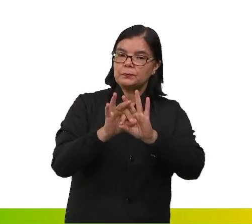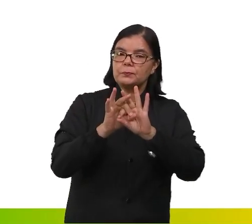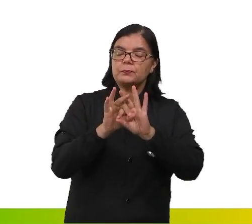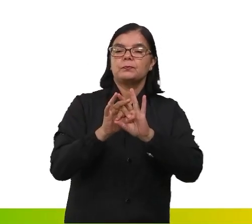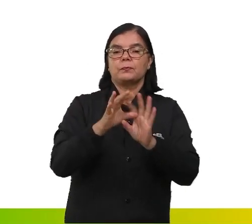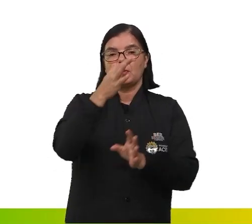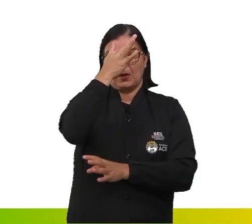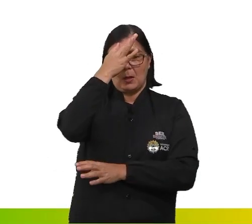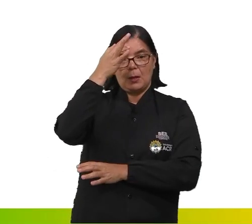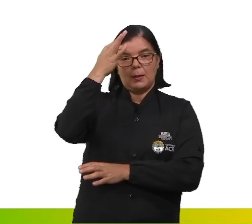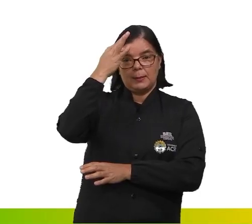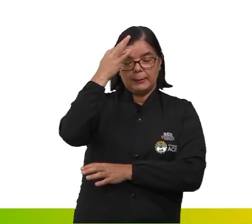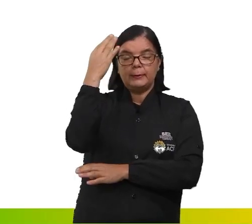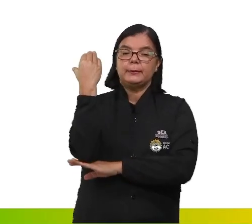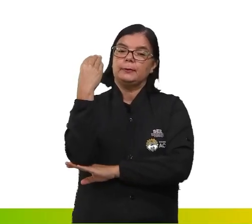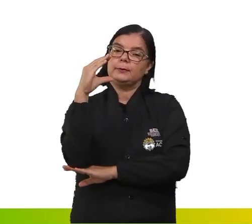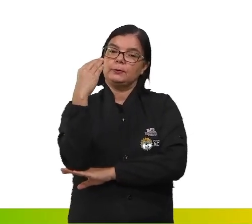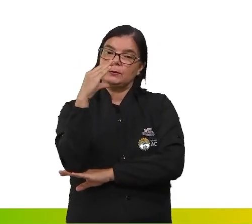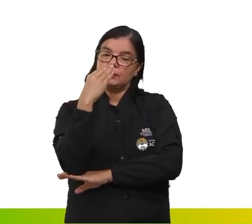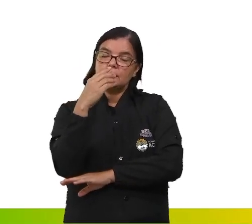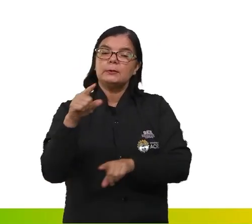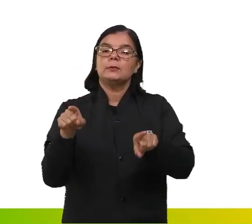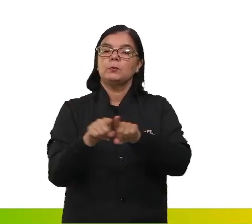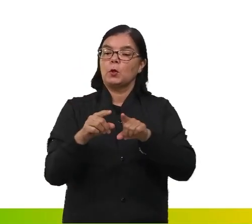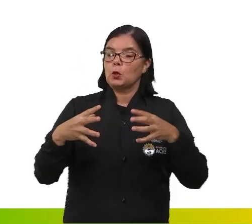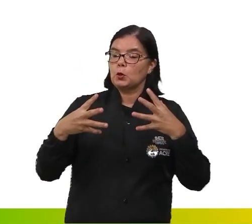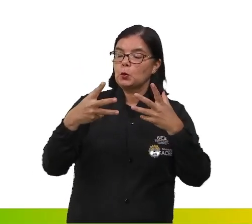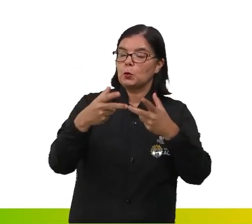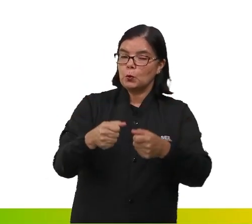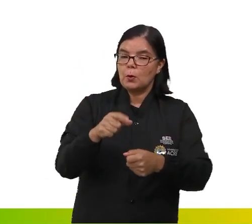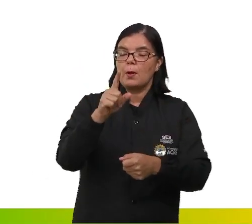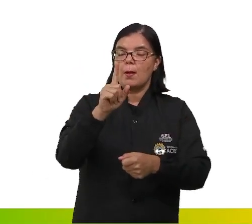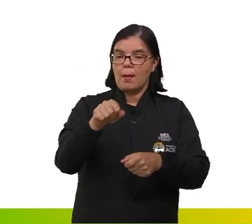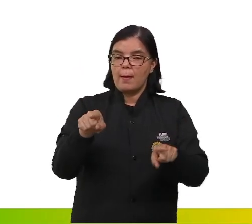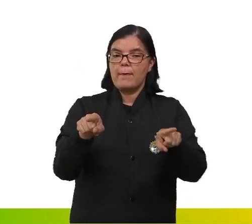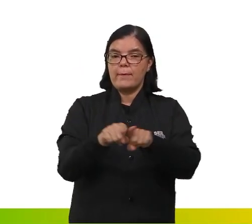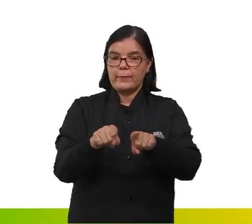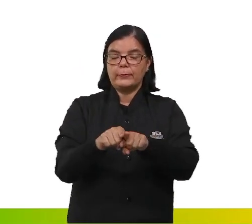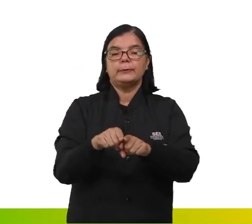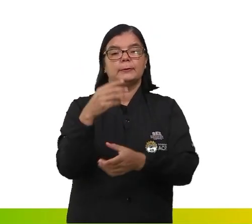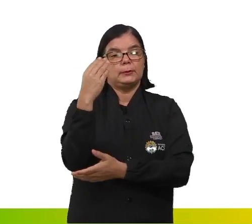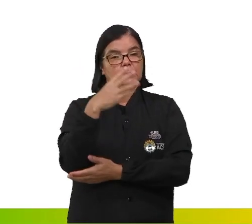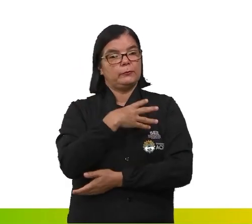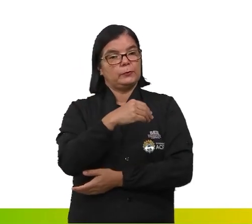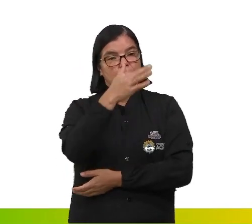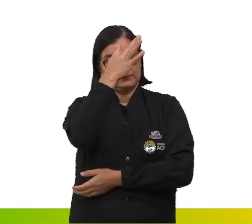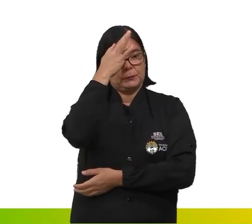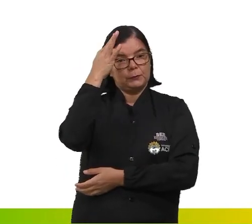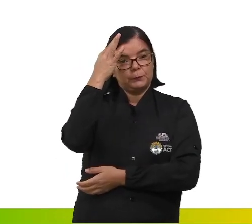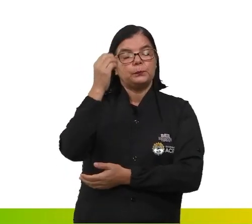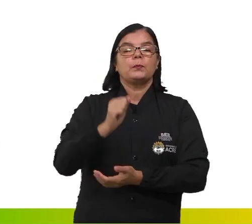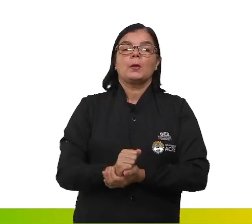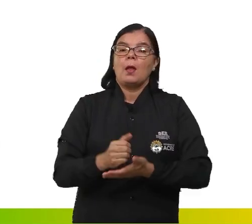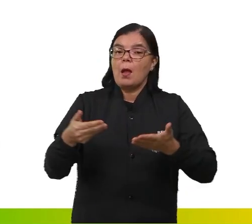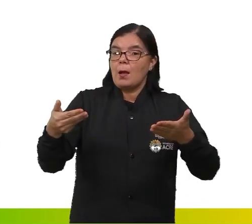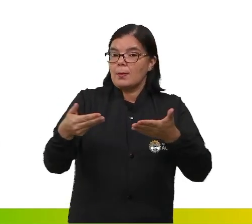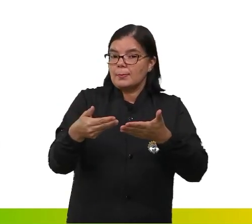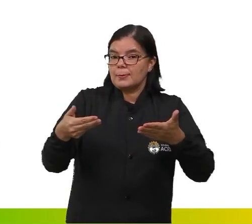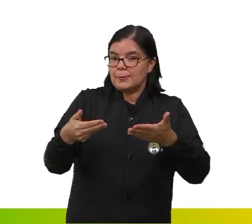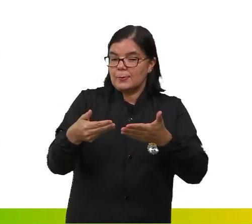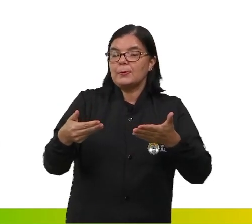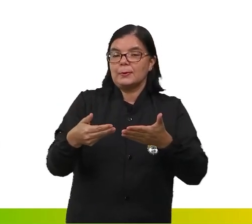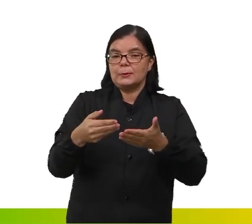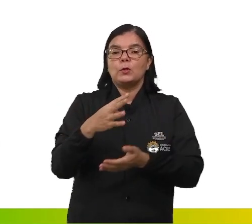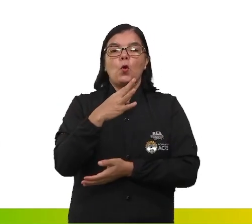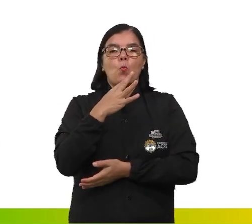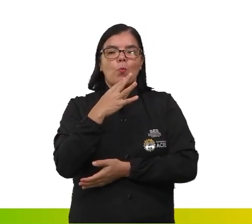entre a filosofia e a ciência, uma vez que toda ciência é filha da filosofia. E agora nós temos figuras um